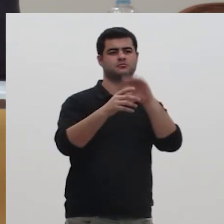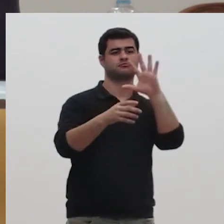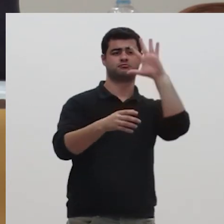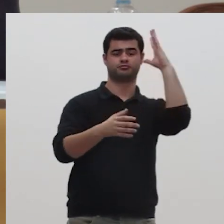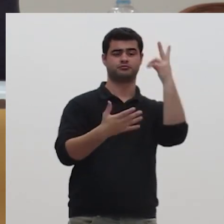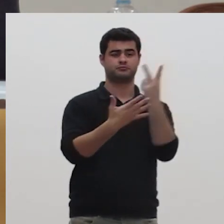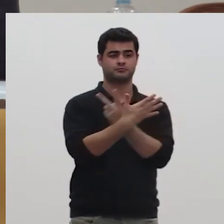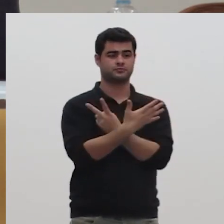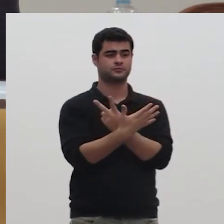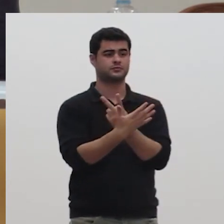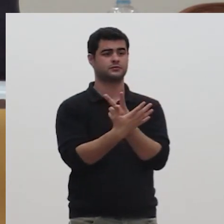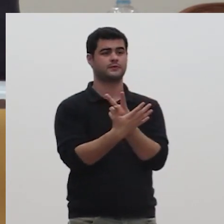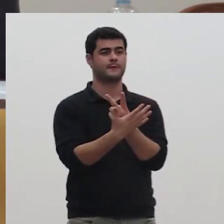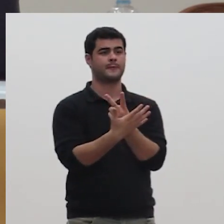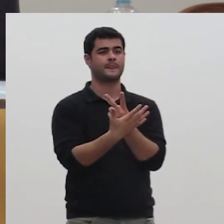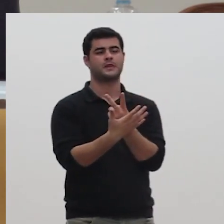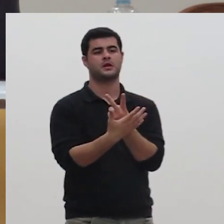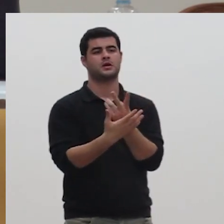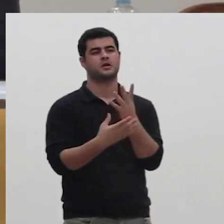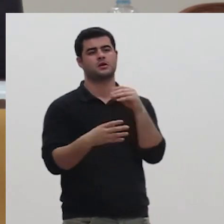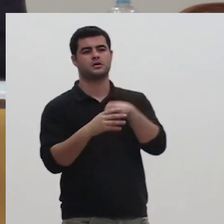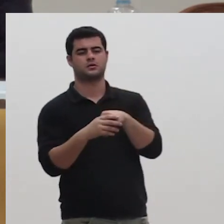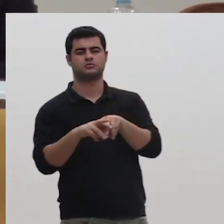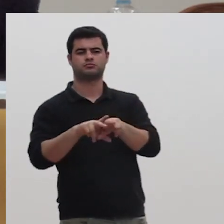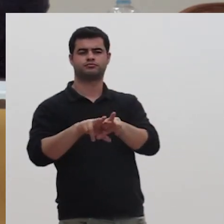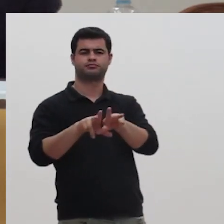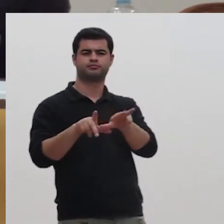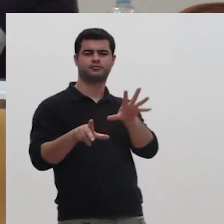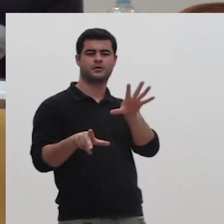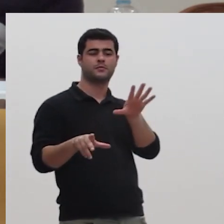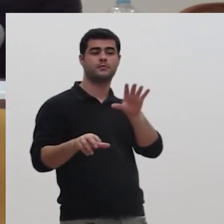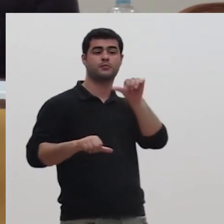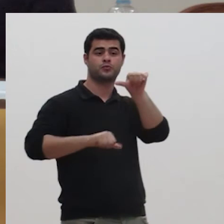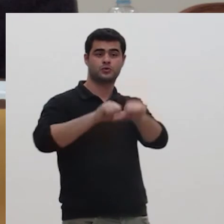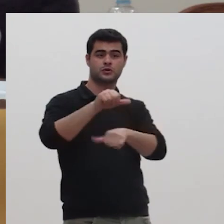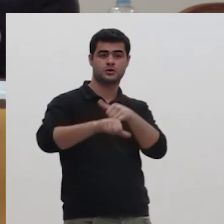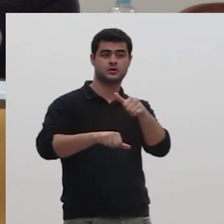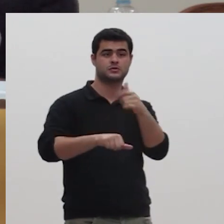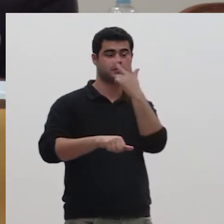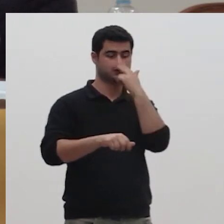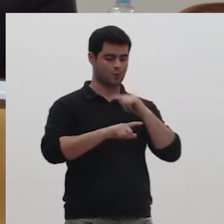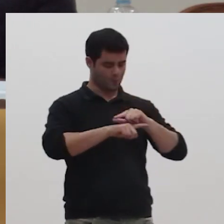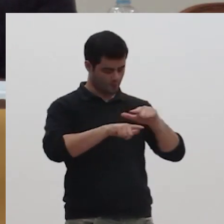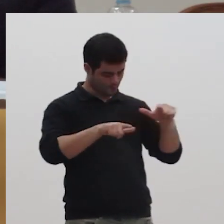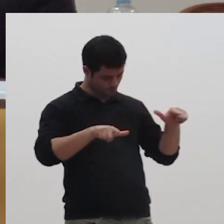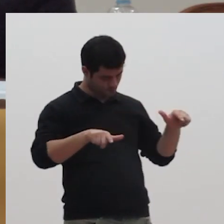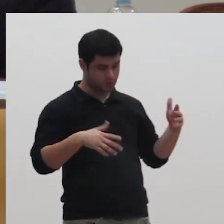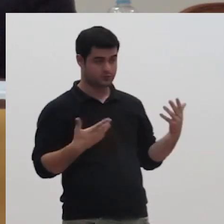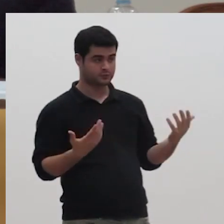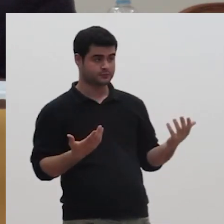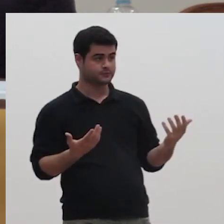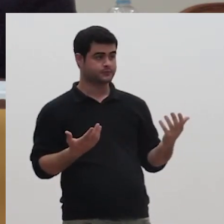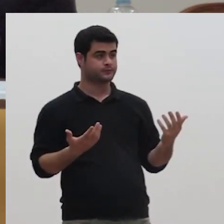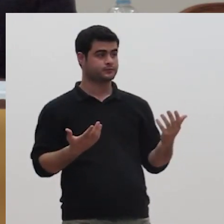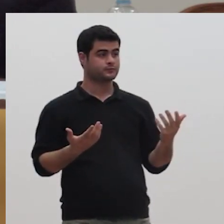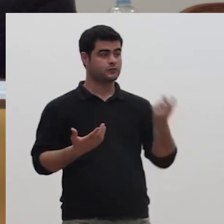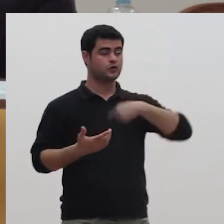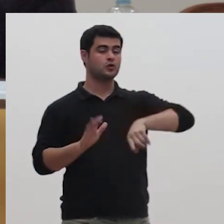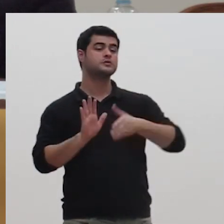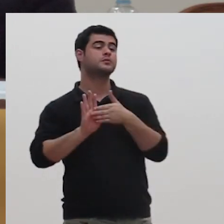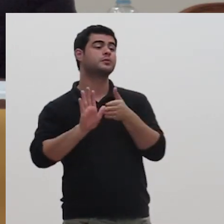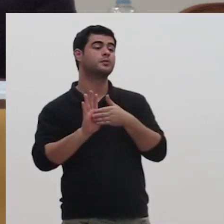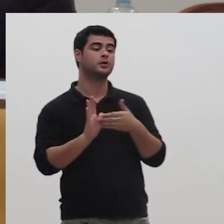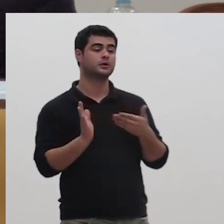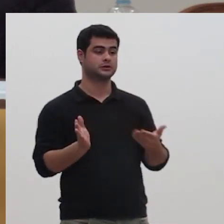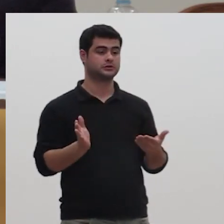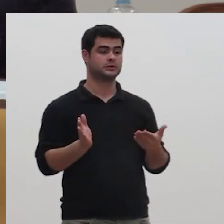vendo aqui o Renato do Litoral, uma série de outras mudanças que aconteceram nesse vazio. Então, o que é a nossa proposta? A nossa proposta é